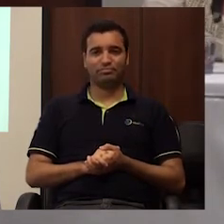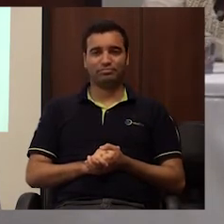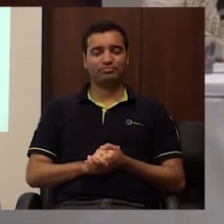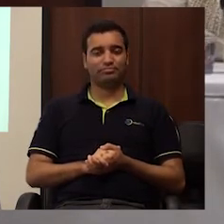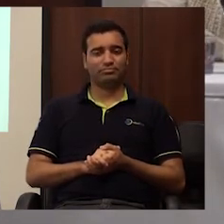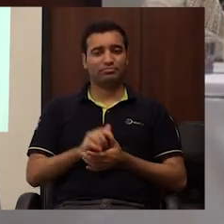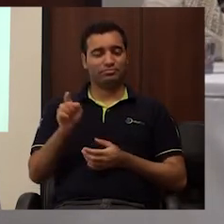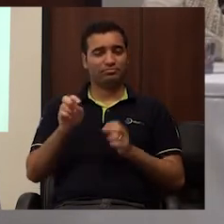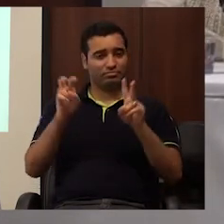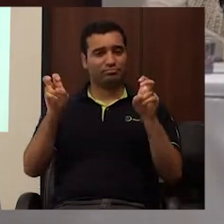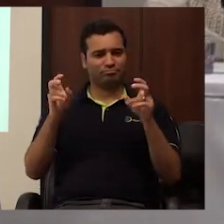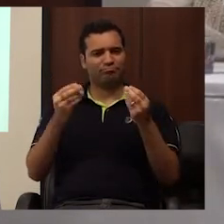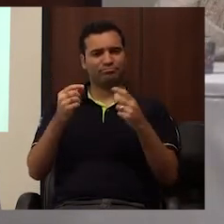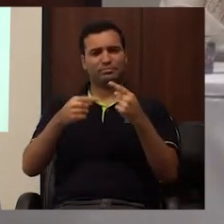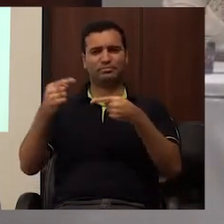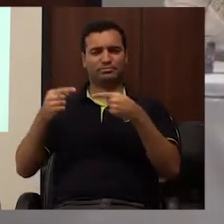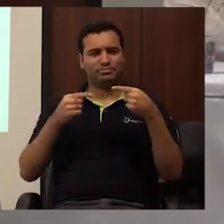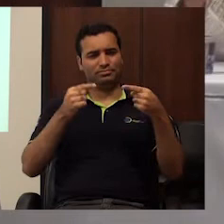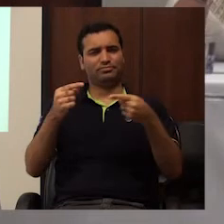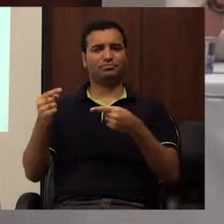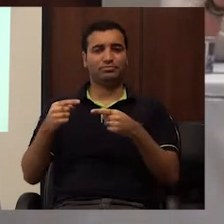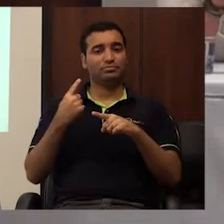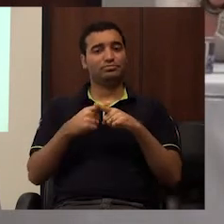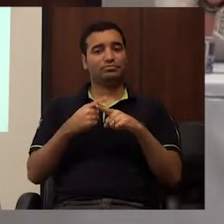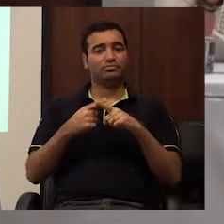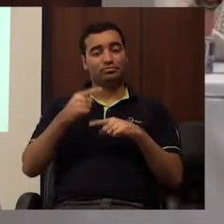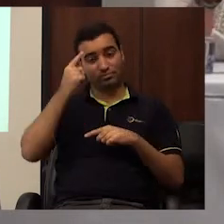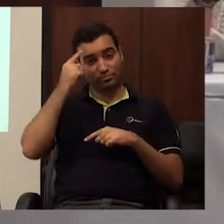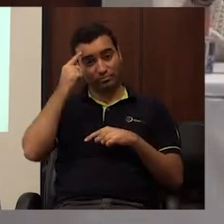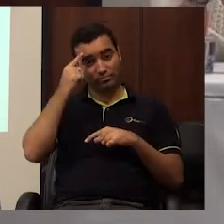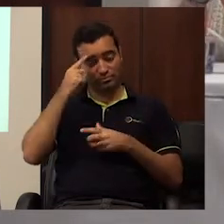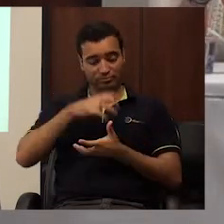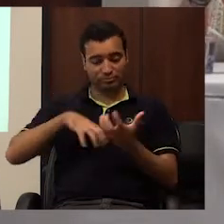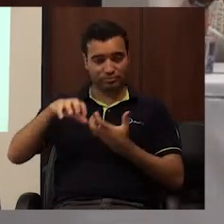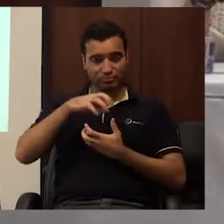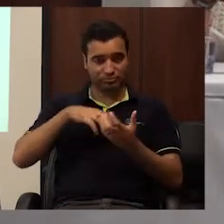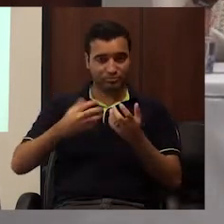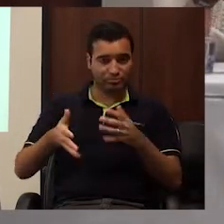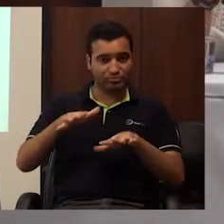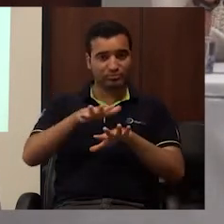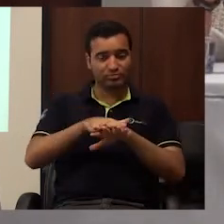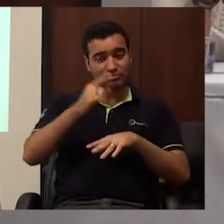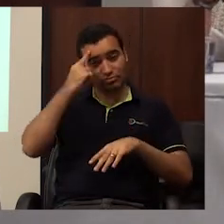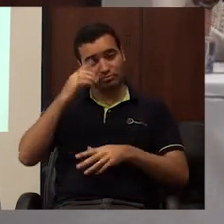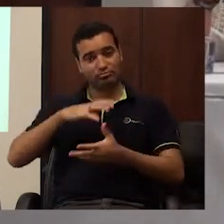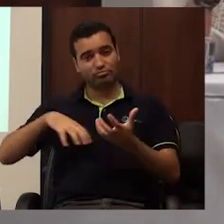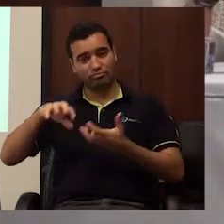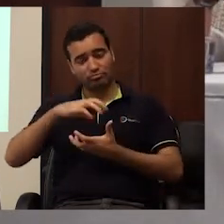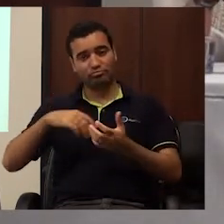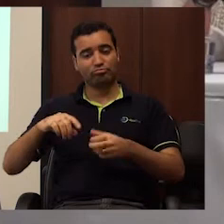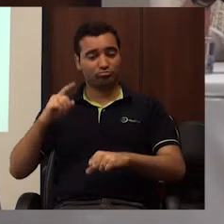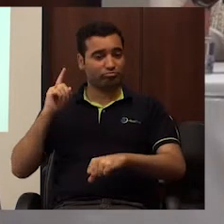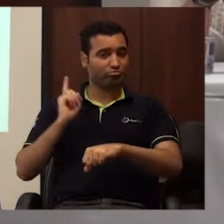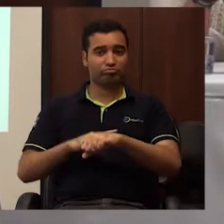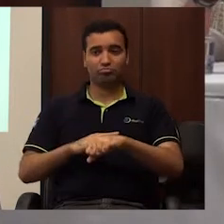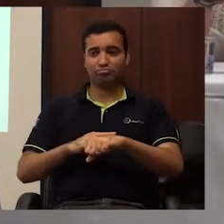uma questão bastante discutível, né? Porque quando se pensa no movimento de inclusão, se pensa num movimento imediato